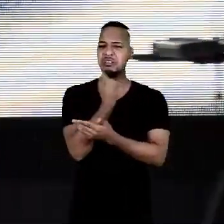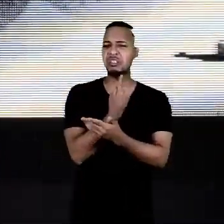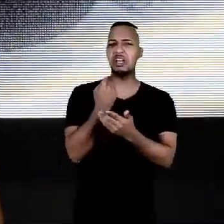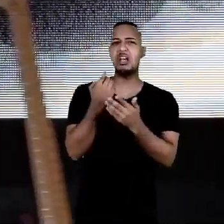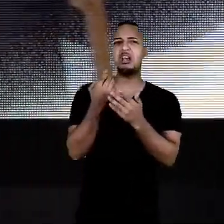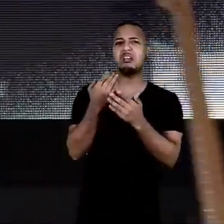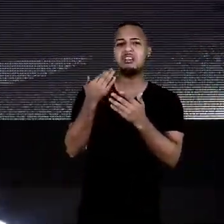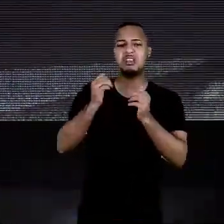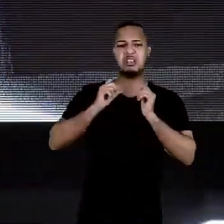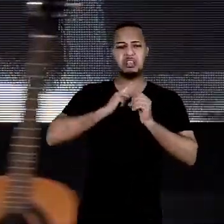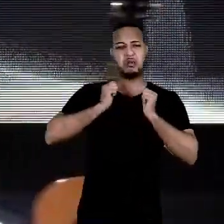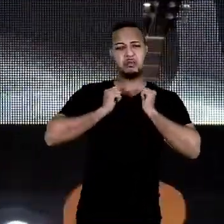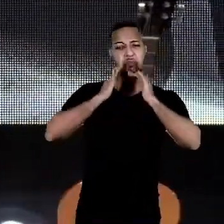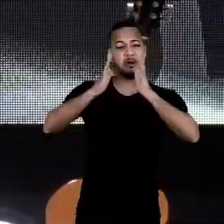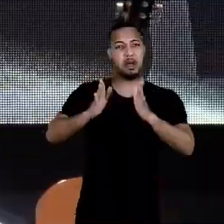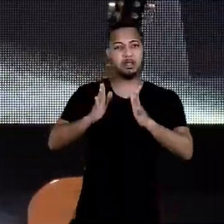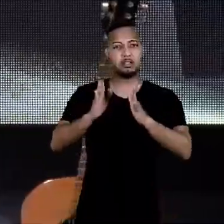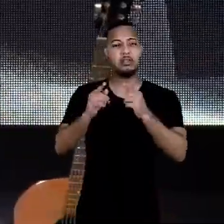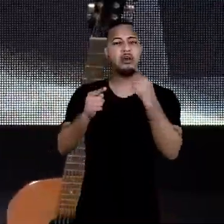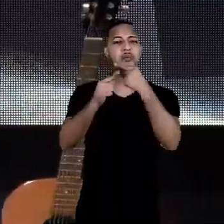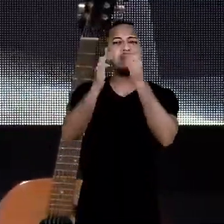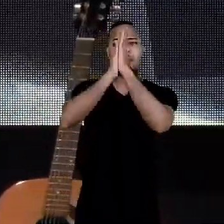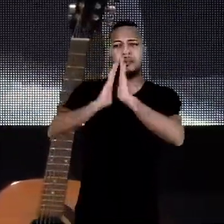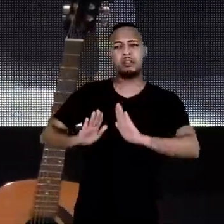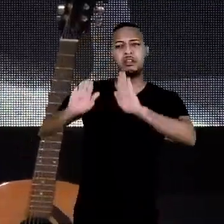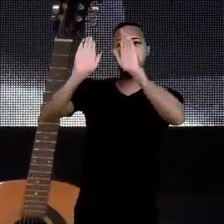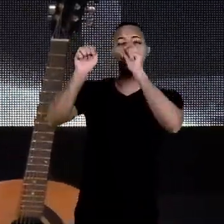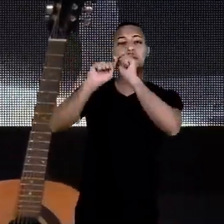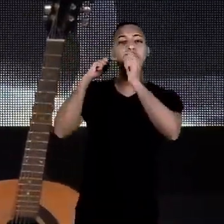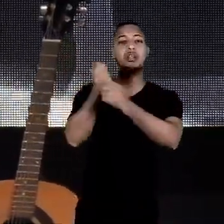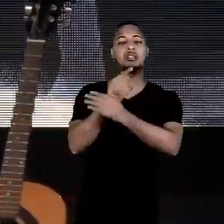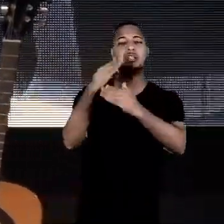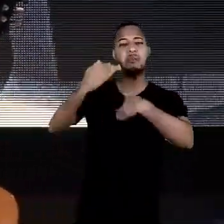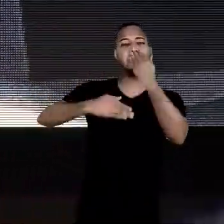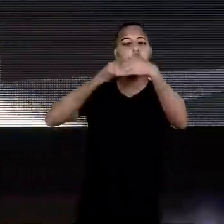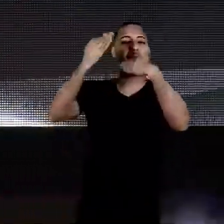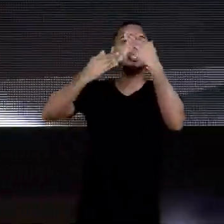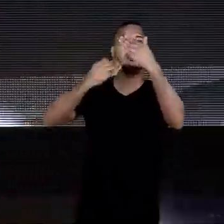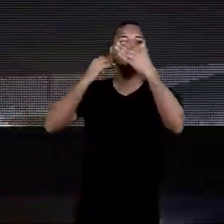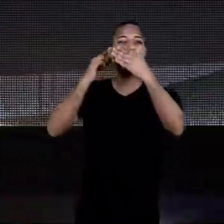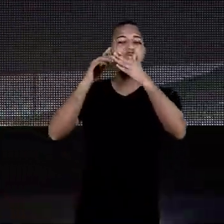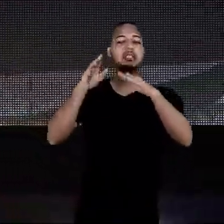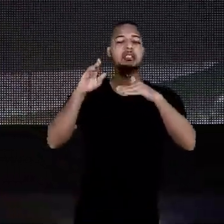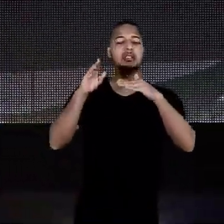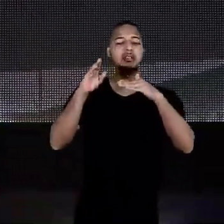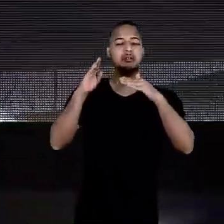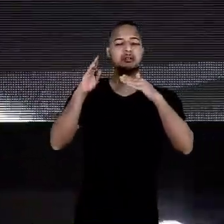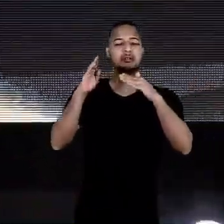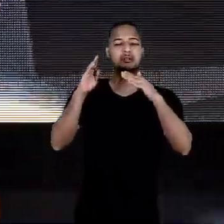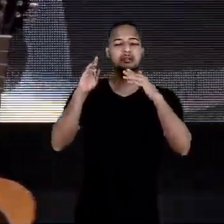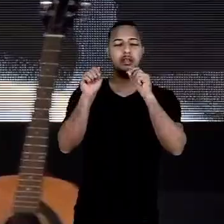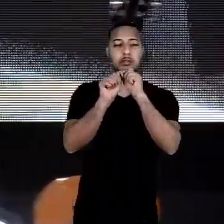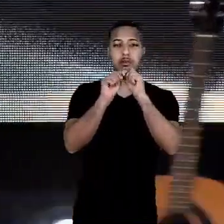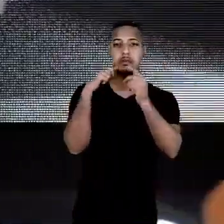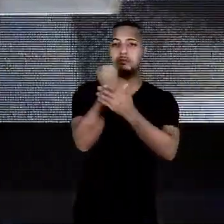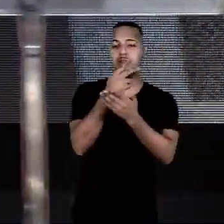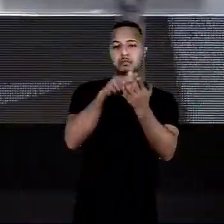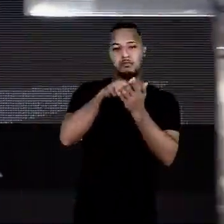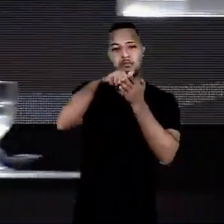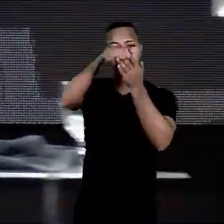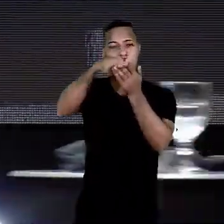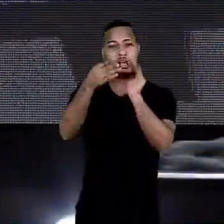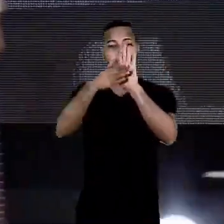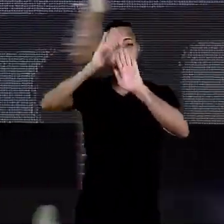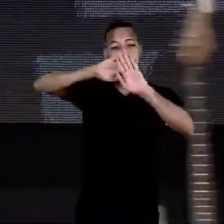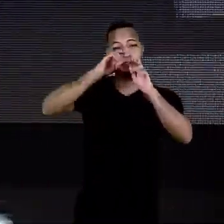gente reage, porque a adoração faz a gente reagir, e quando a gente reage através da nossa adoração, através do